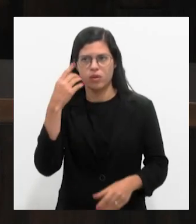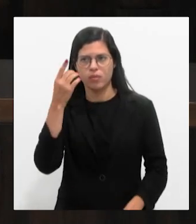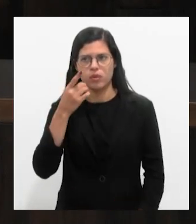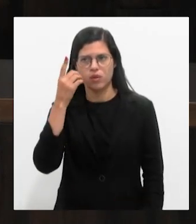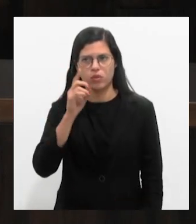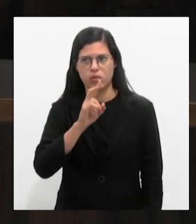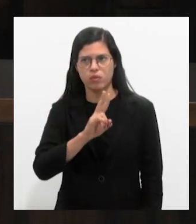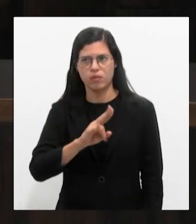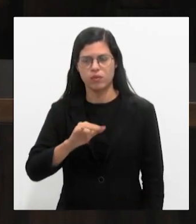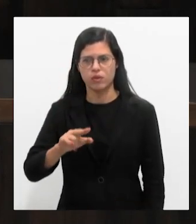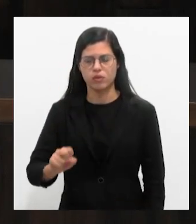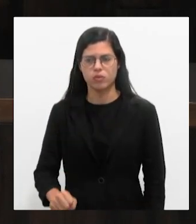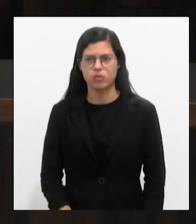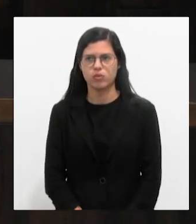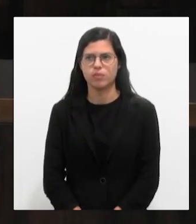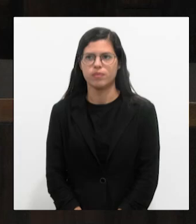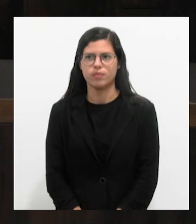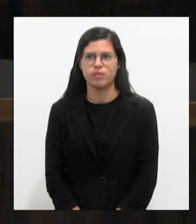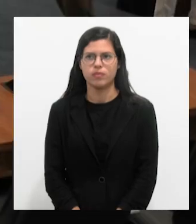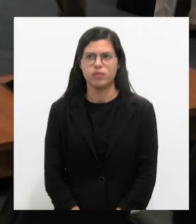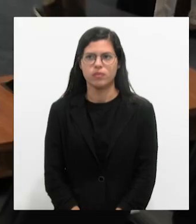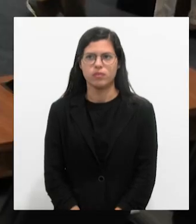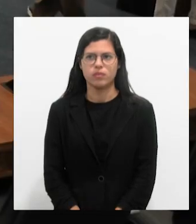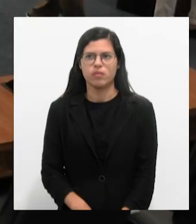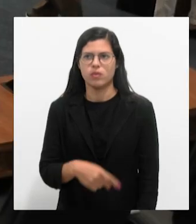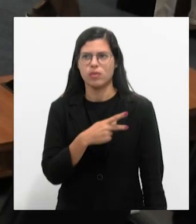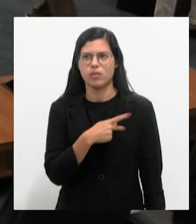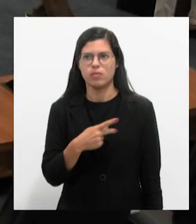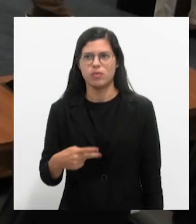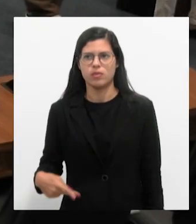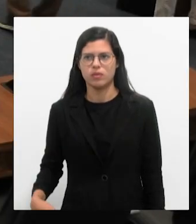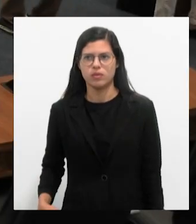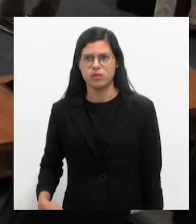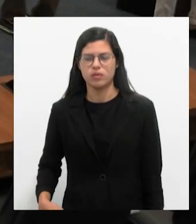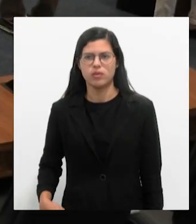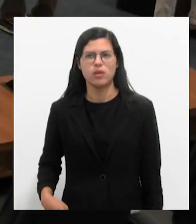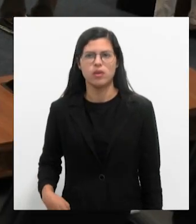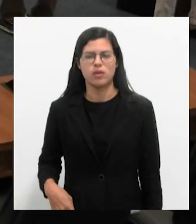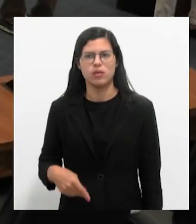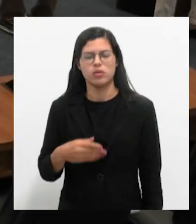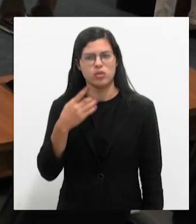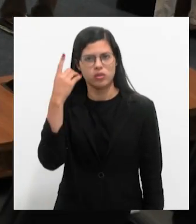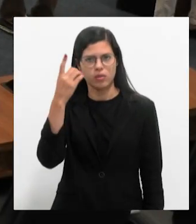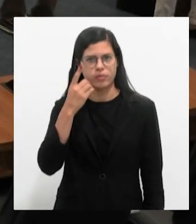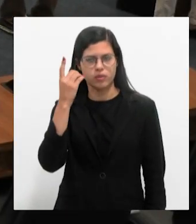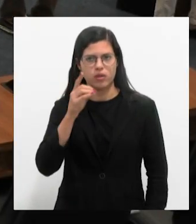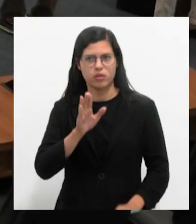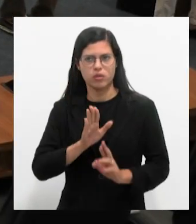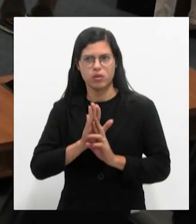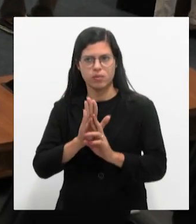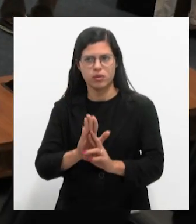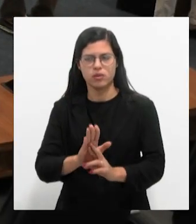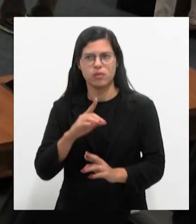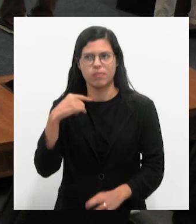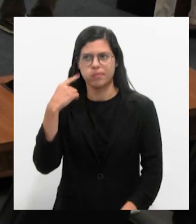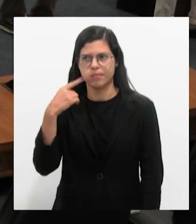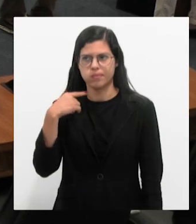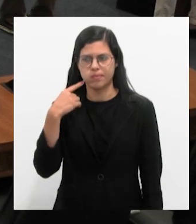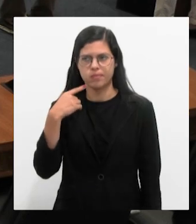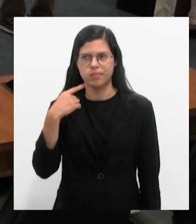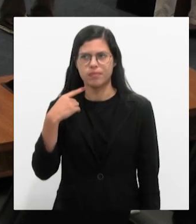Vinícius Cozzolino. Senhor presidente, senhoras e senhores deputados, representantes da advocacia,